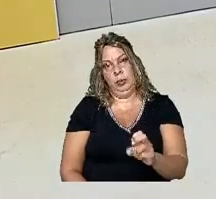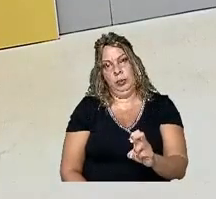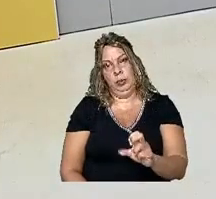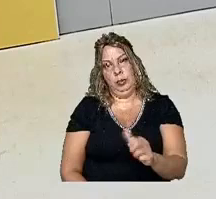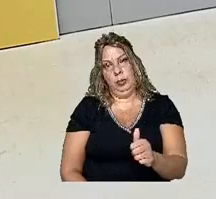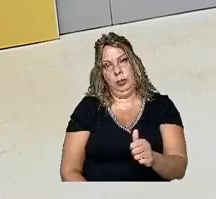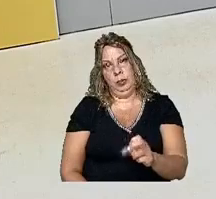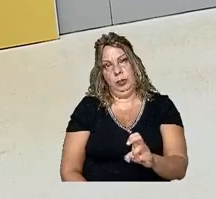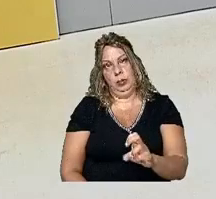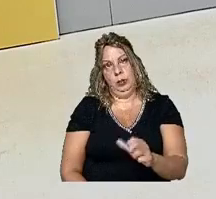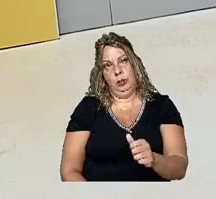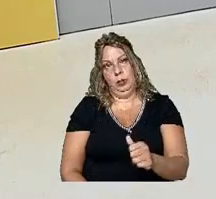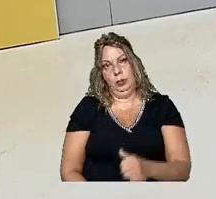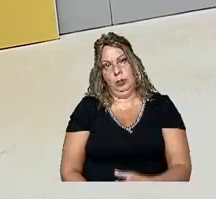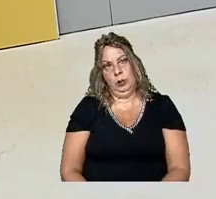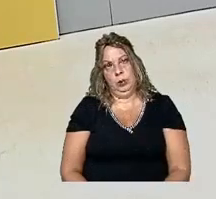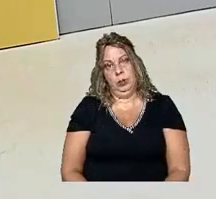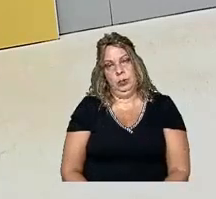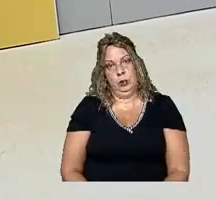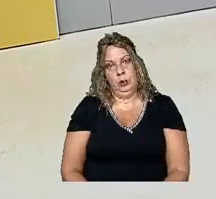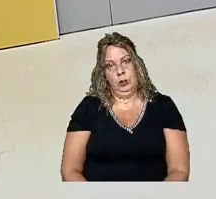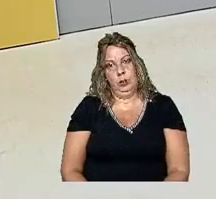51 saiu agora.